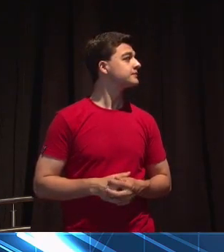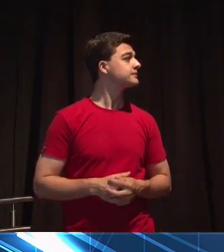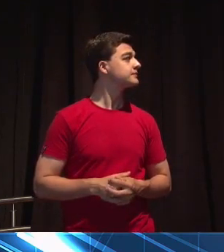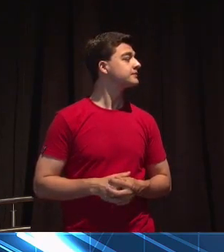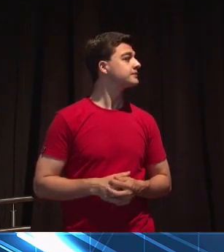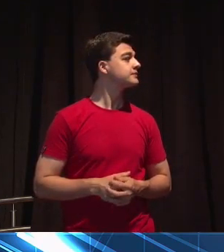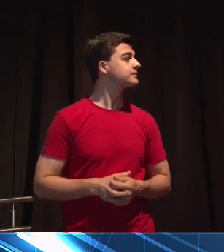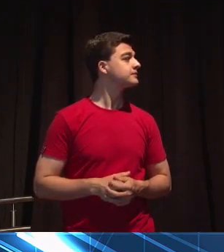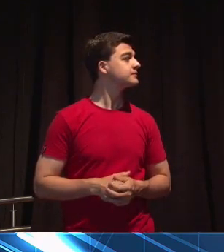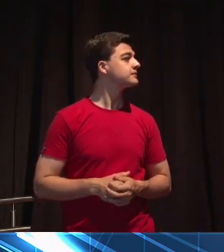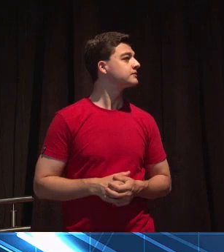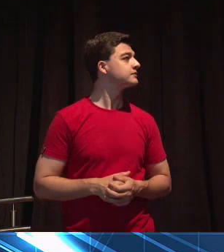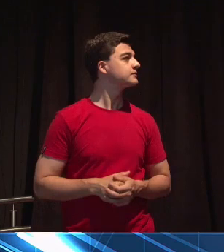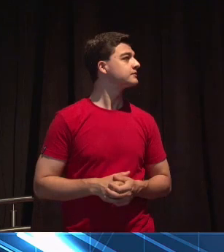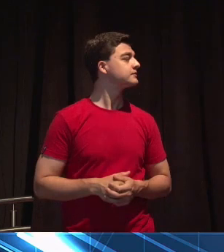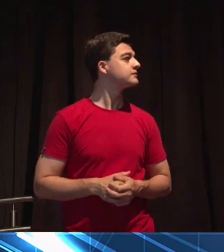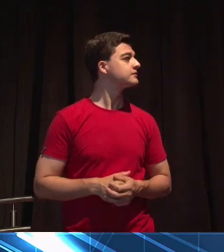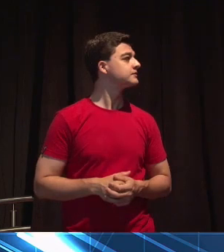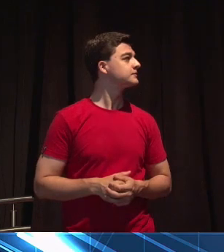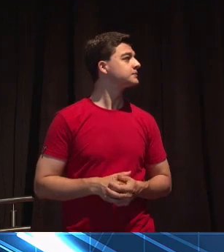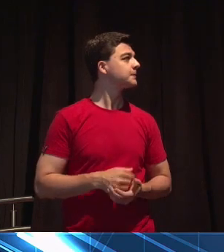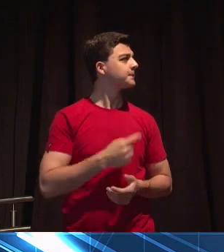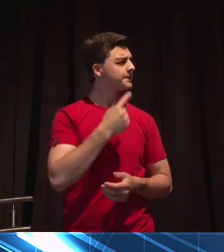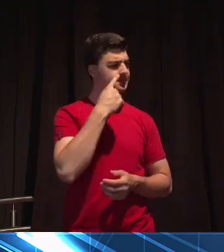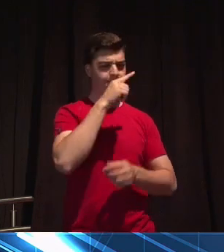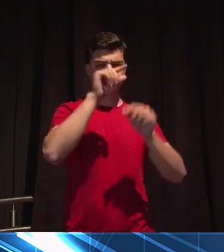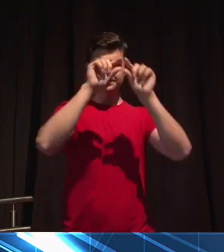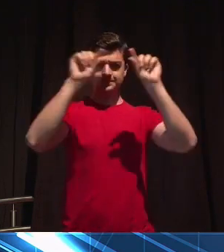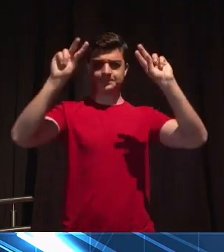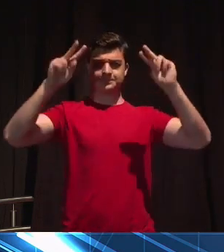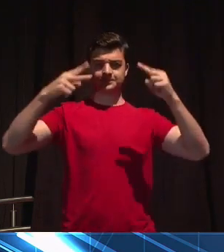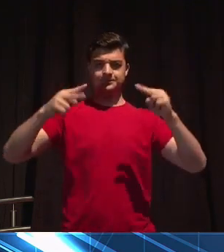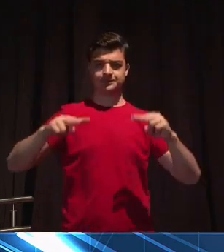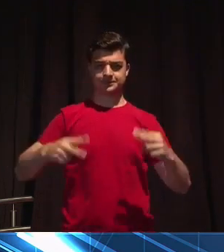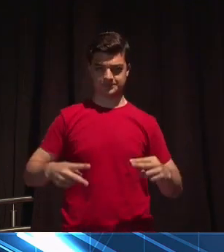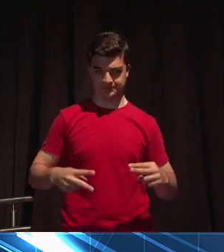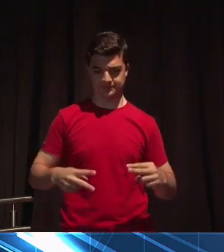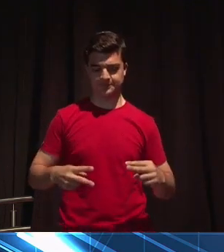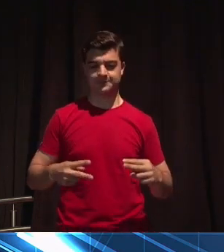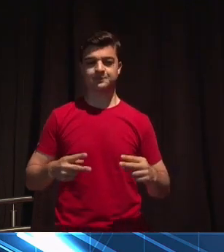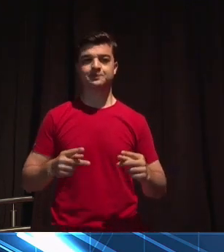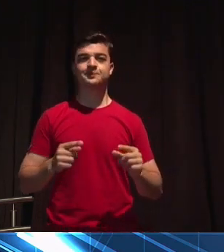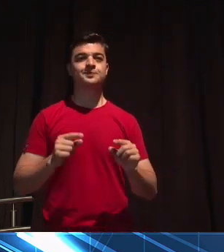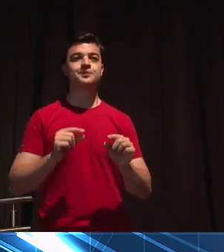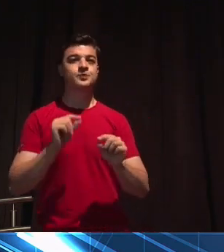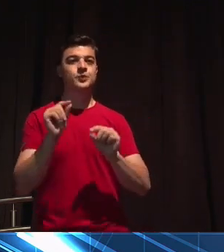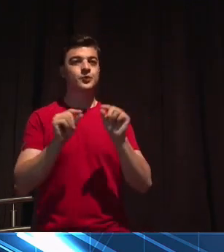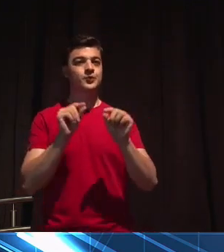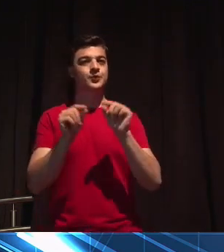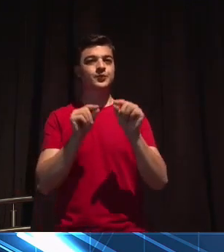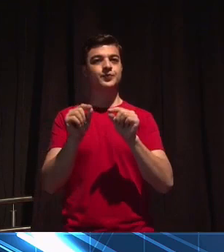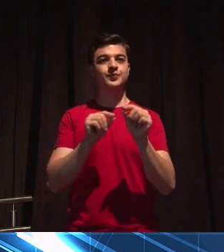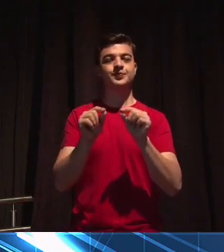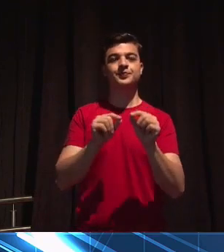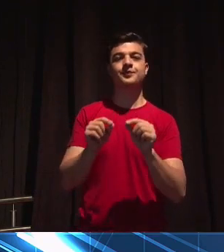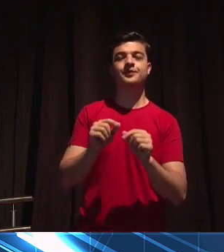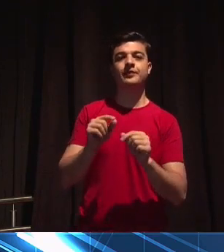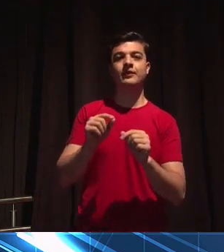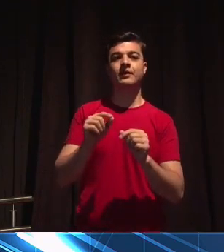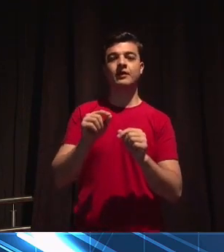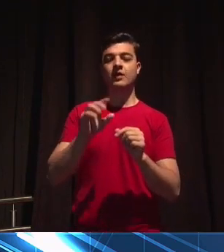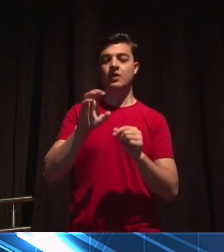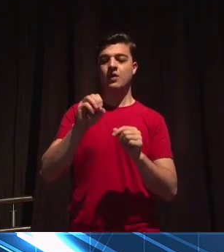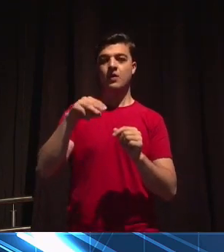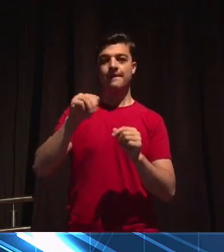com extrair uma biblioteca para extrair configurações de linha de comando né opções de rede de comando então eu